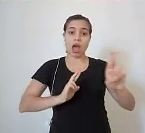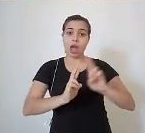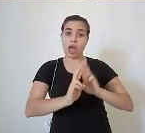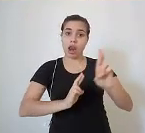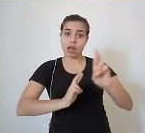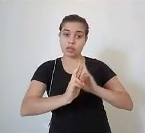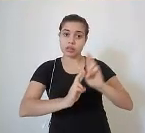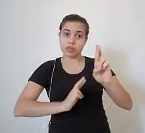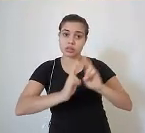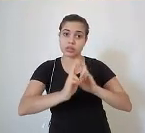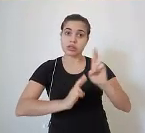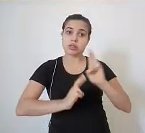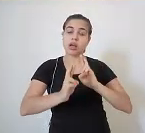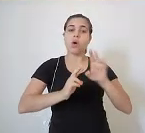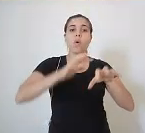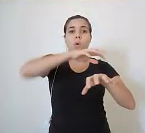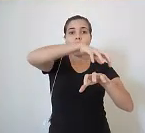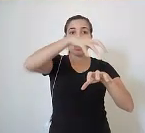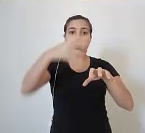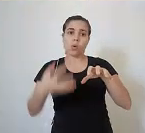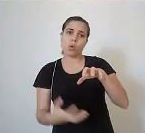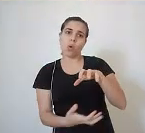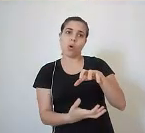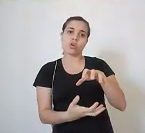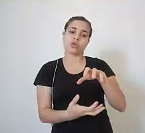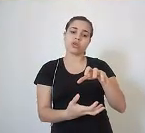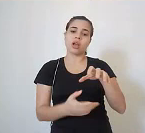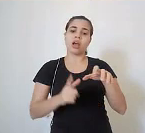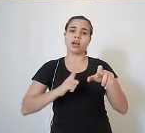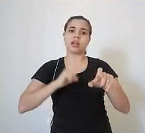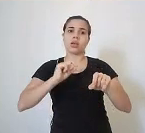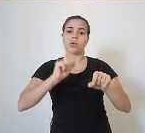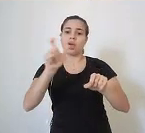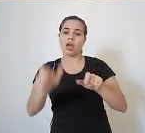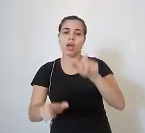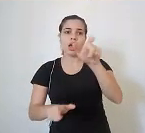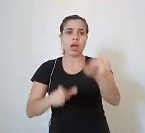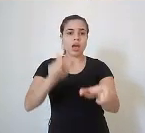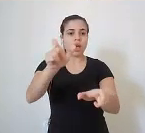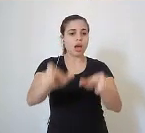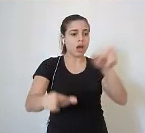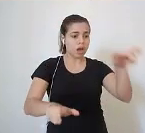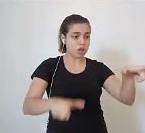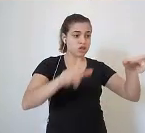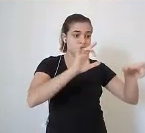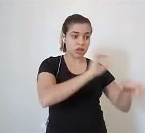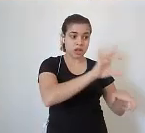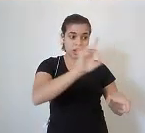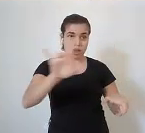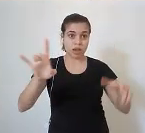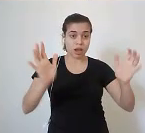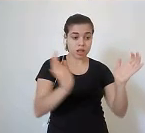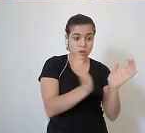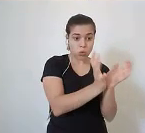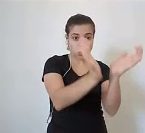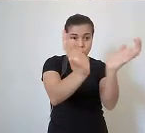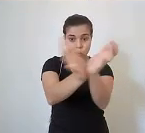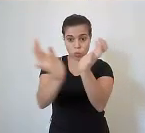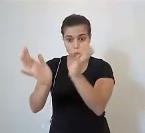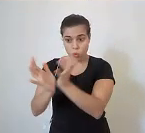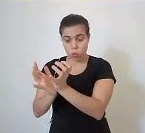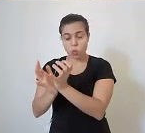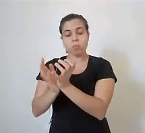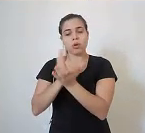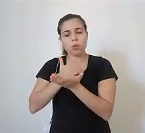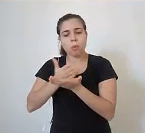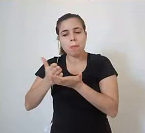estudar, né? As relações ecológicas que acontecem, né? As relações que acontecem entre os seres de uma mesma espécie, né?